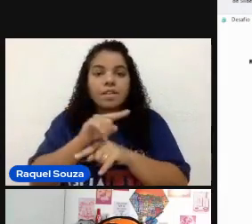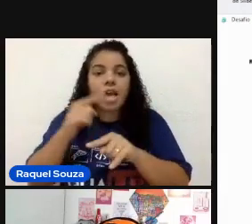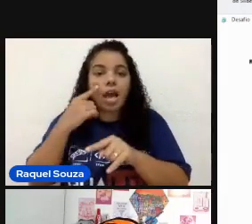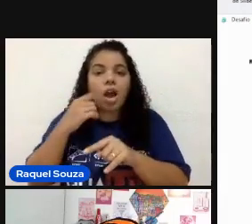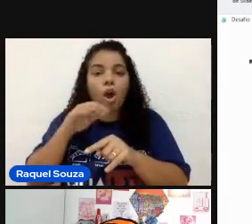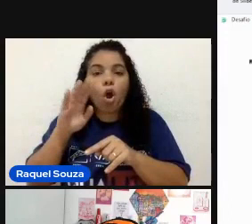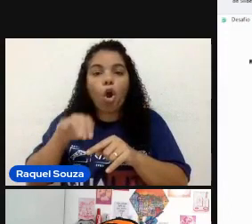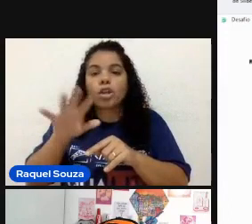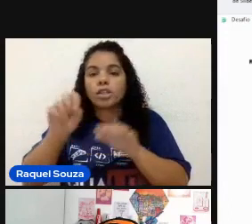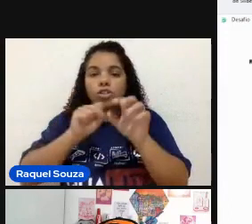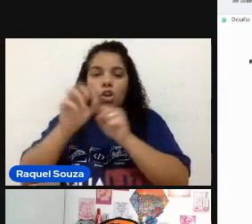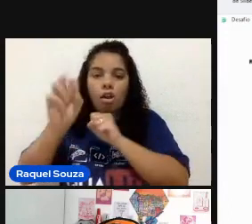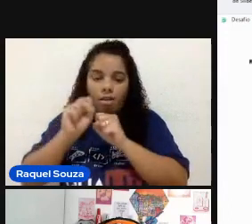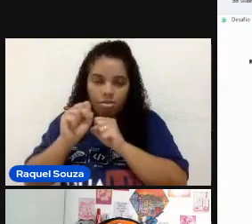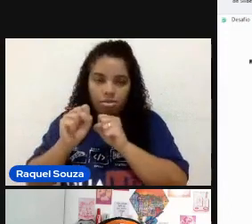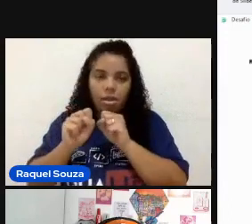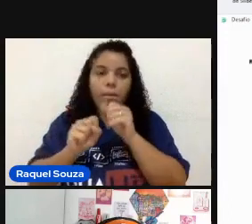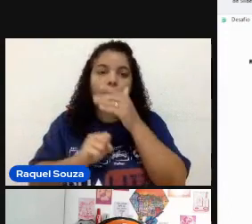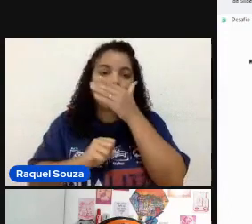coleta.